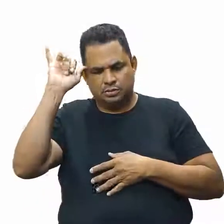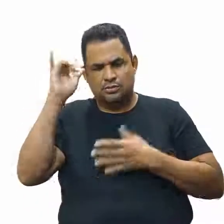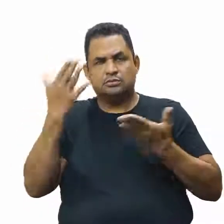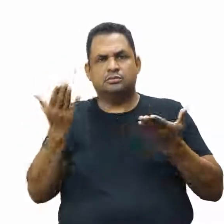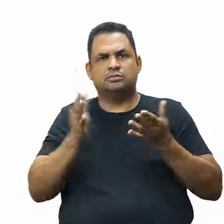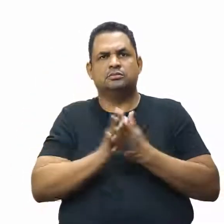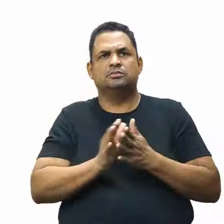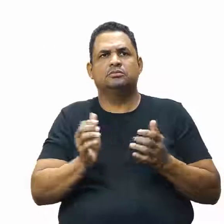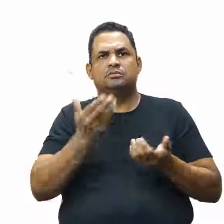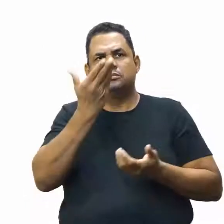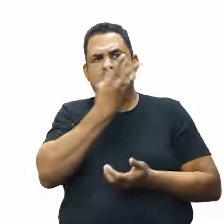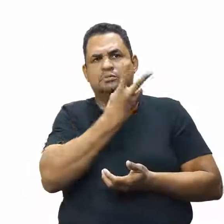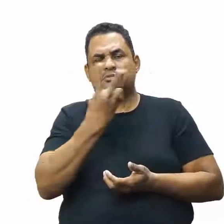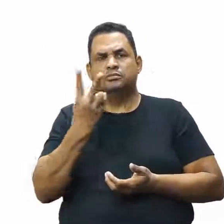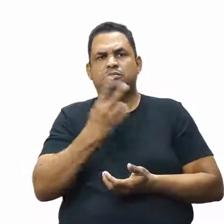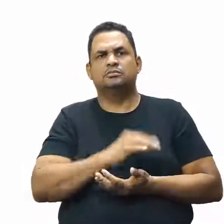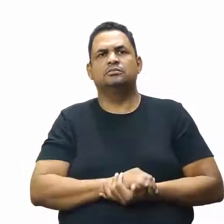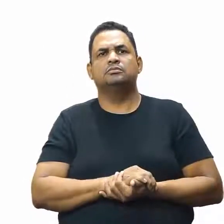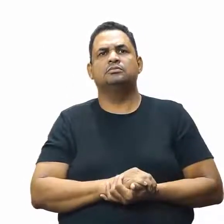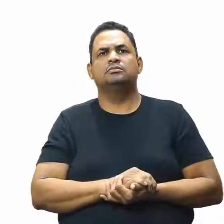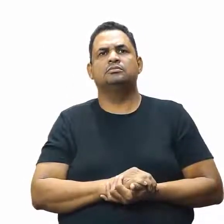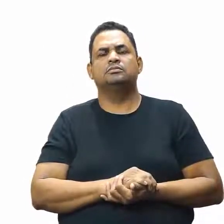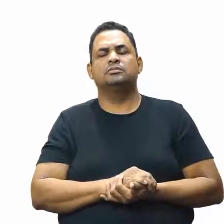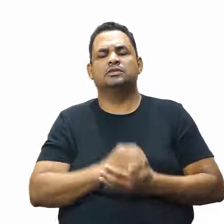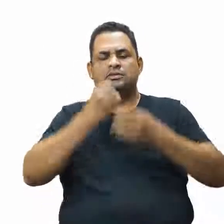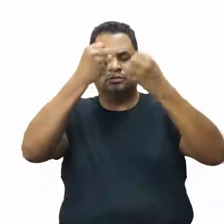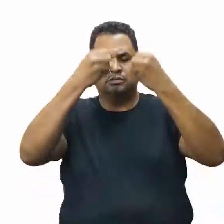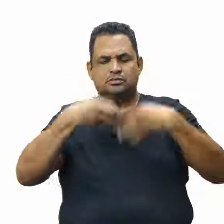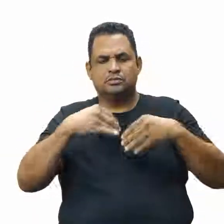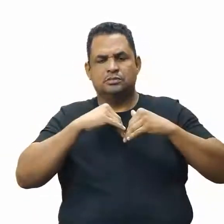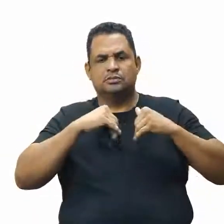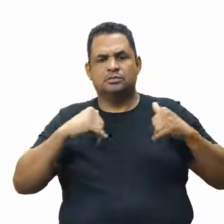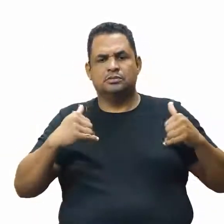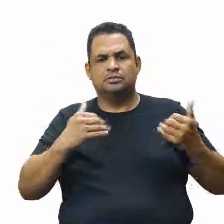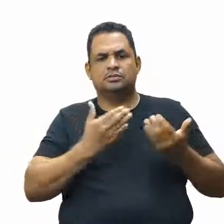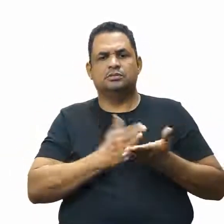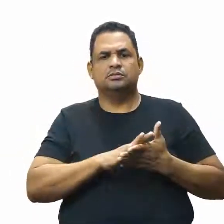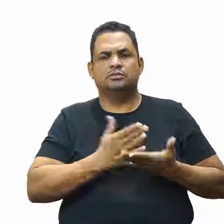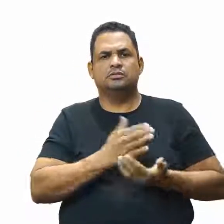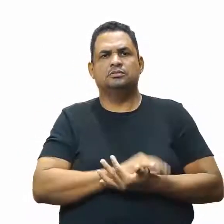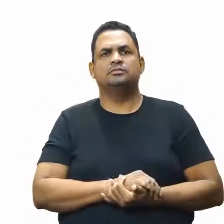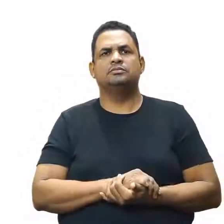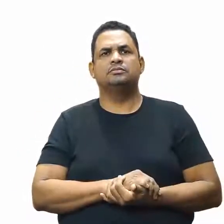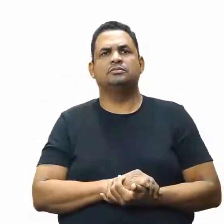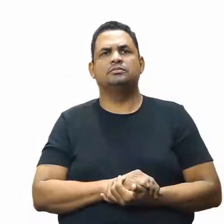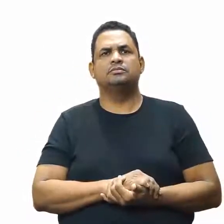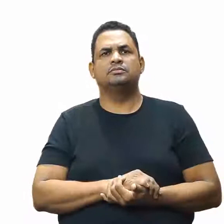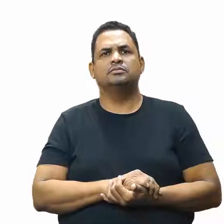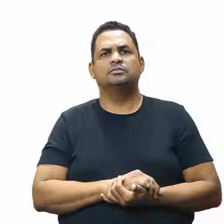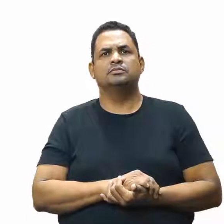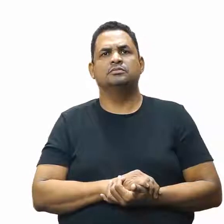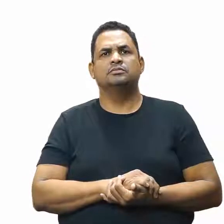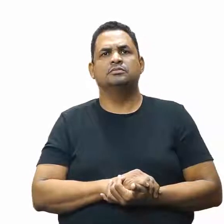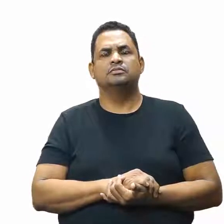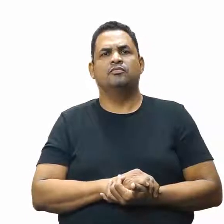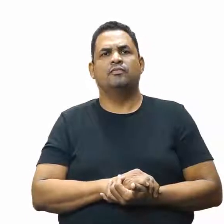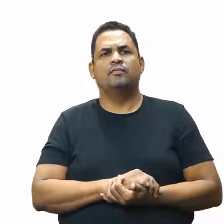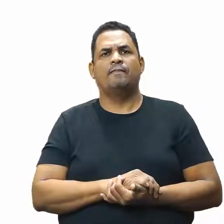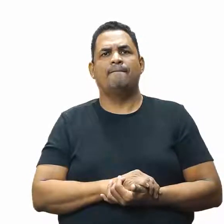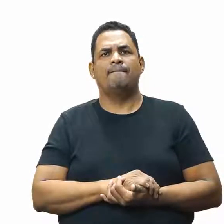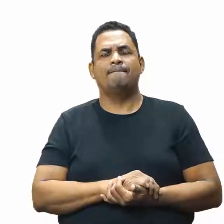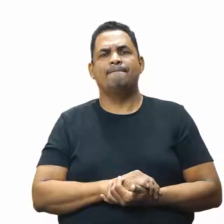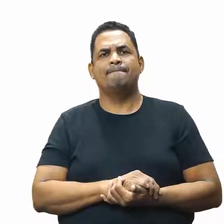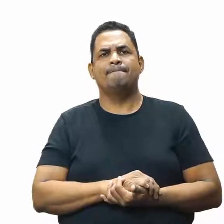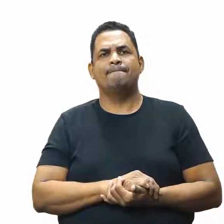Então, se chama agropecuária. Lá na explicação eu separei, né? Atividades agrícolas e atividades de criação de animais.